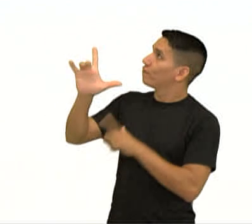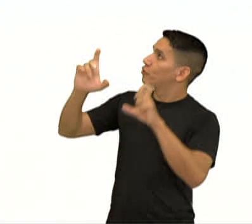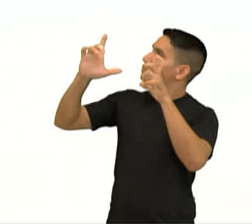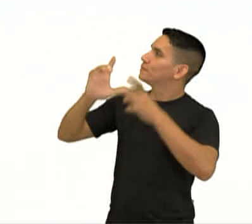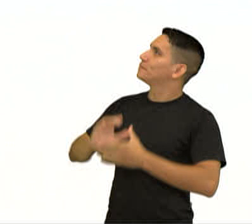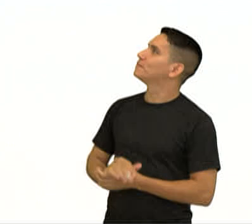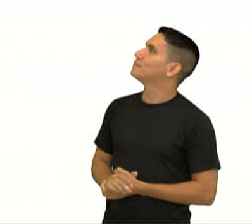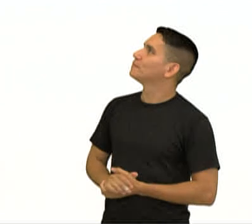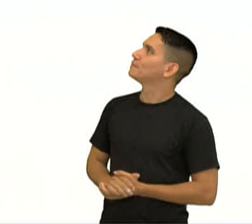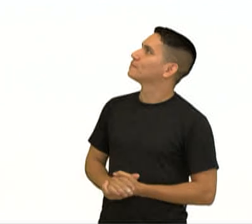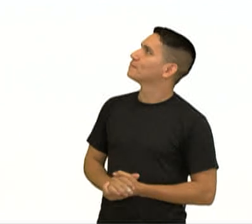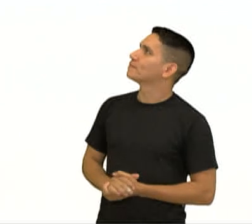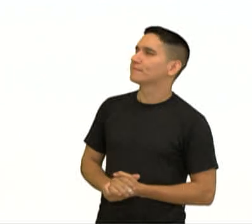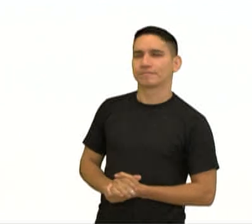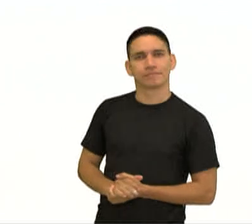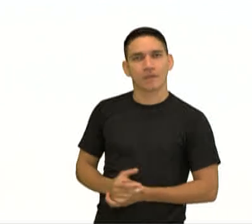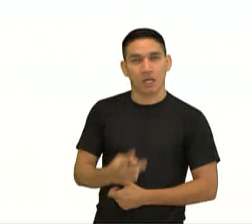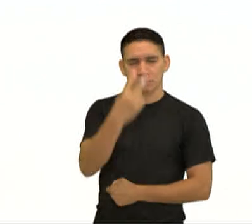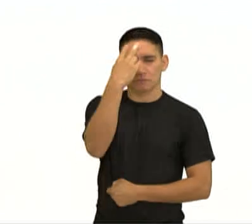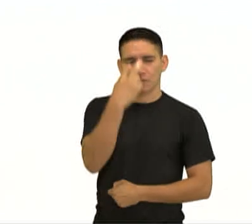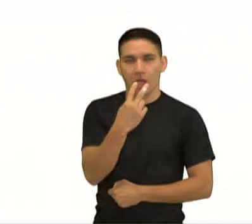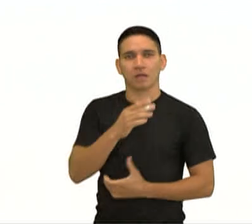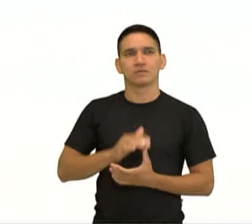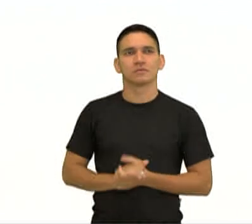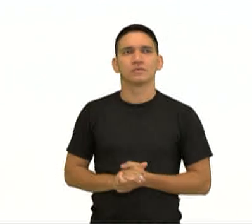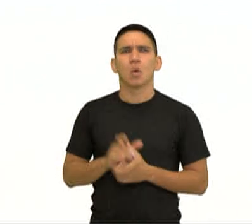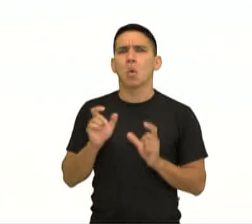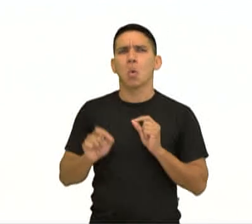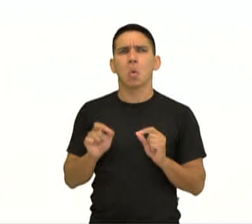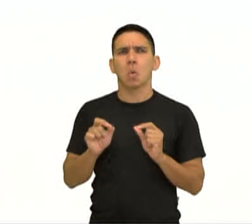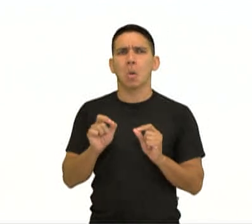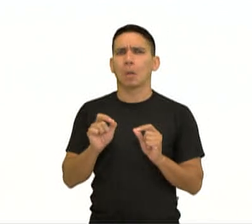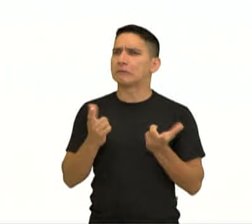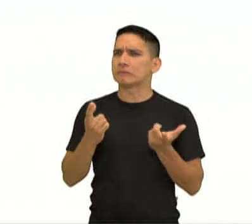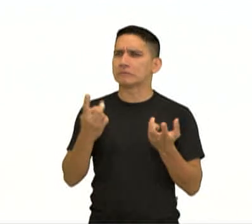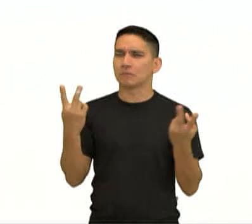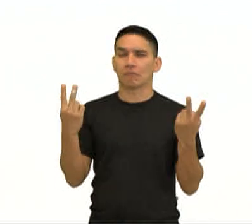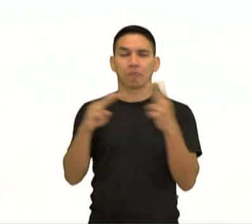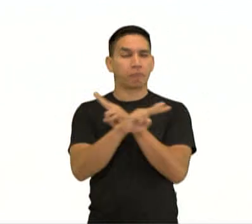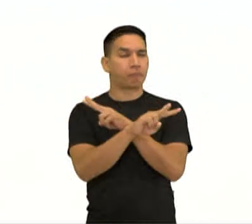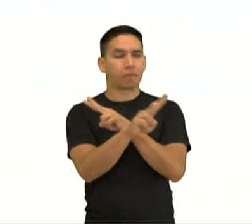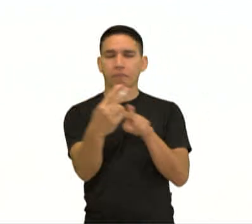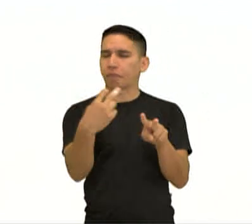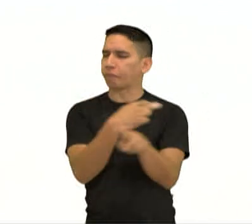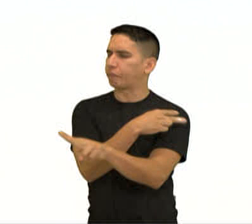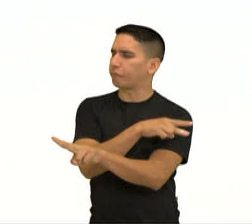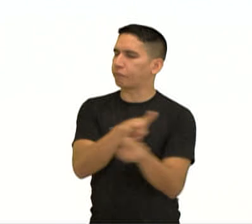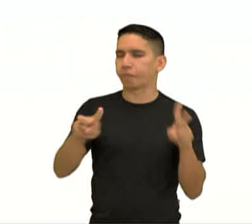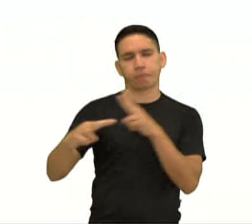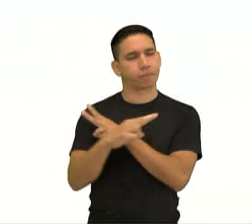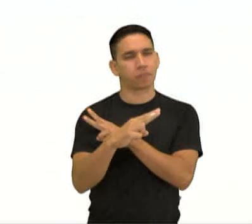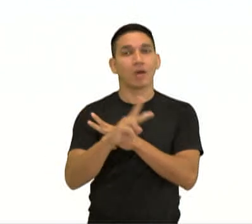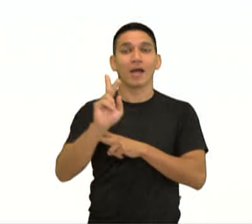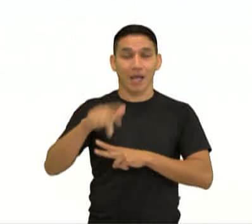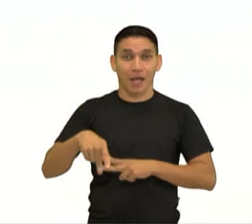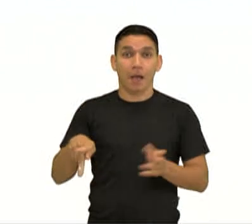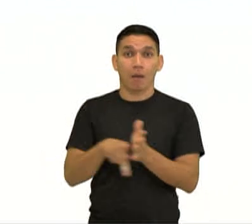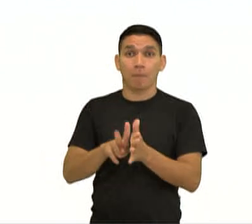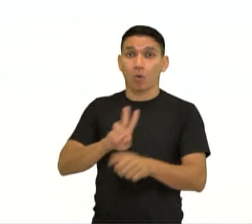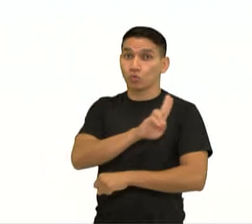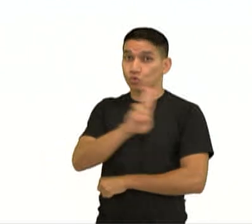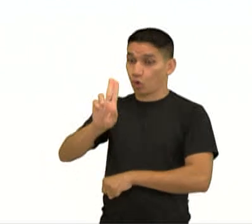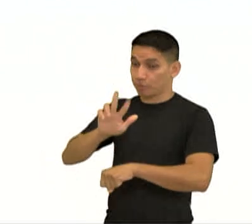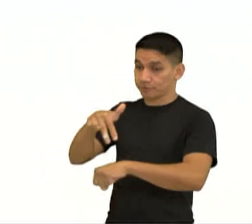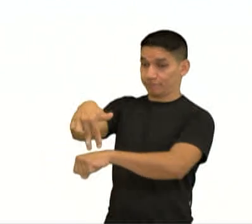foto. Cegos, desvio coletivo. Cegos é o nome da performance, tá?